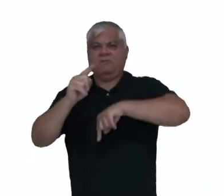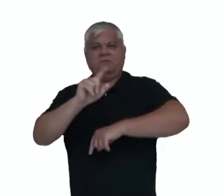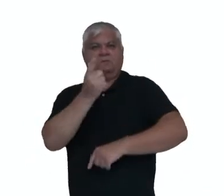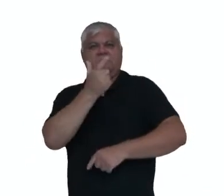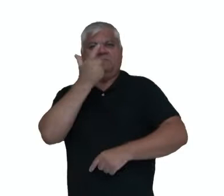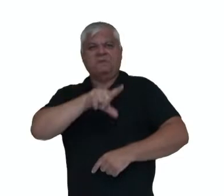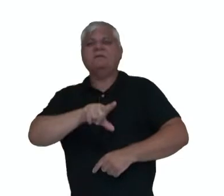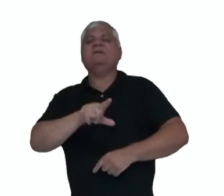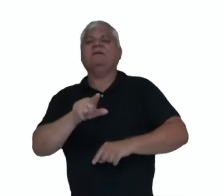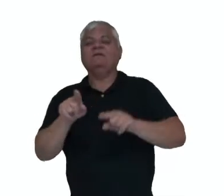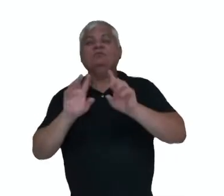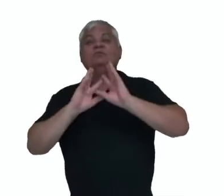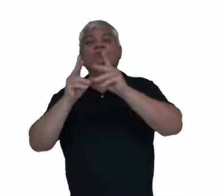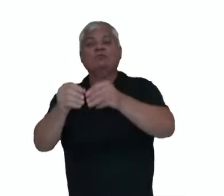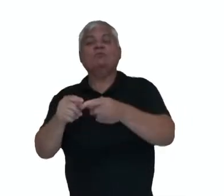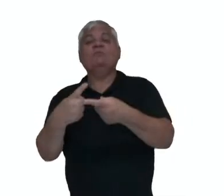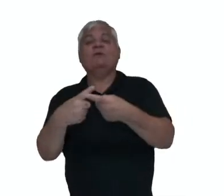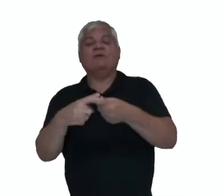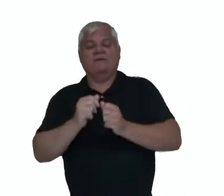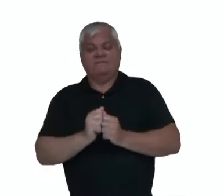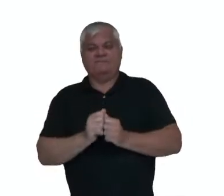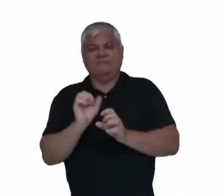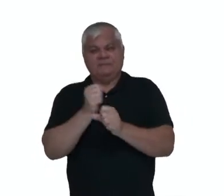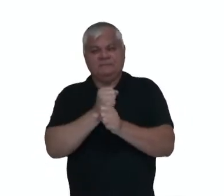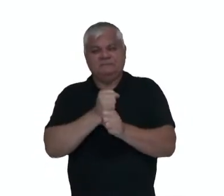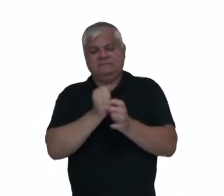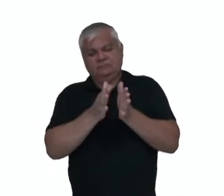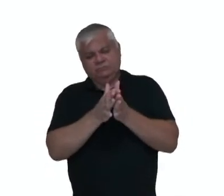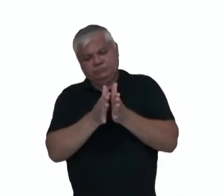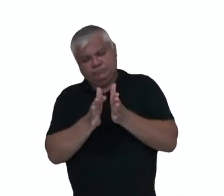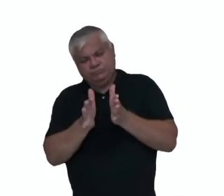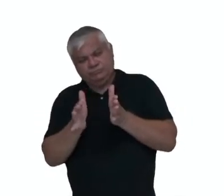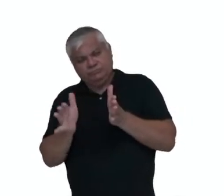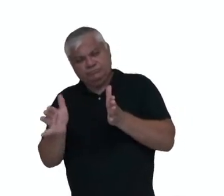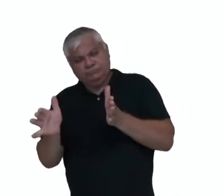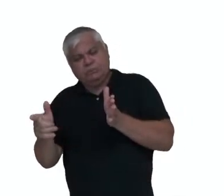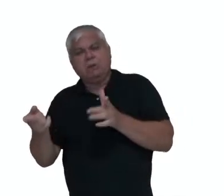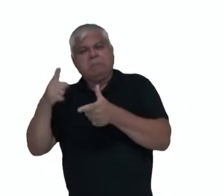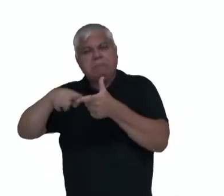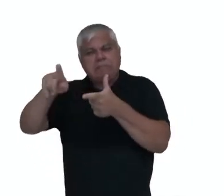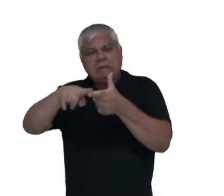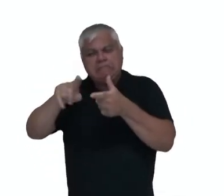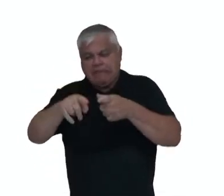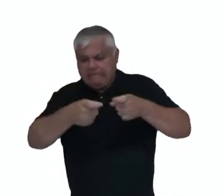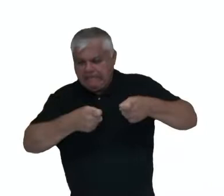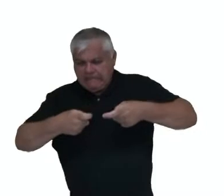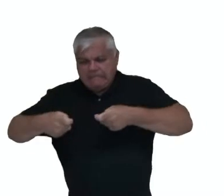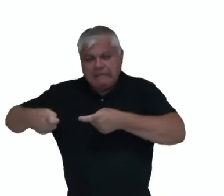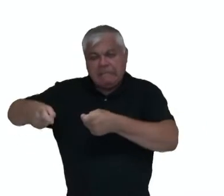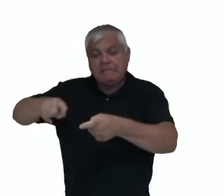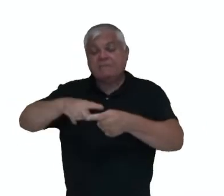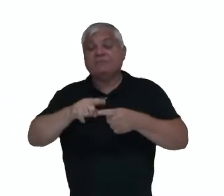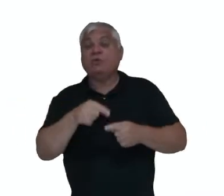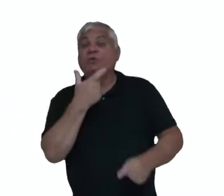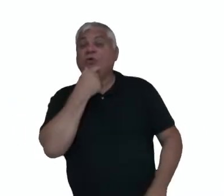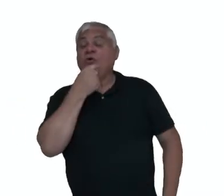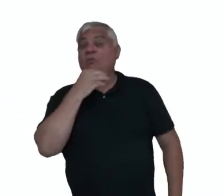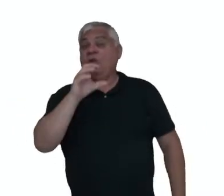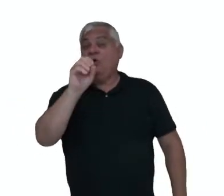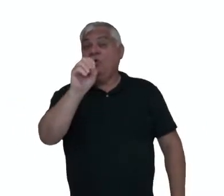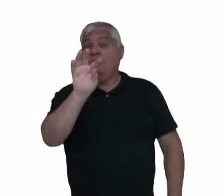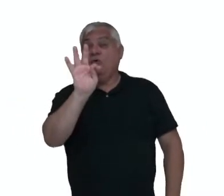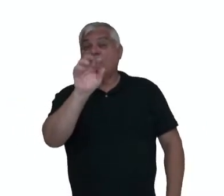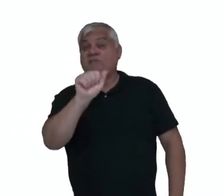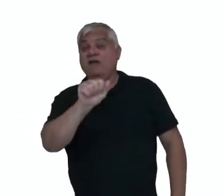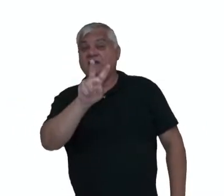Em 27 a.C., após um longo período de conflitos entre os generais romanos, Otávio Augusto foi